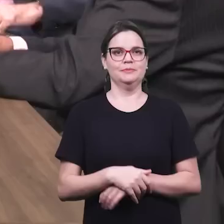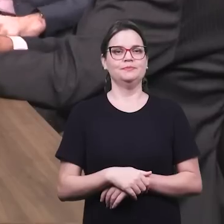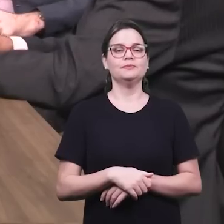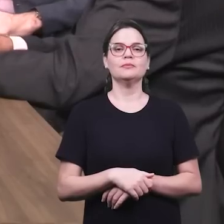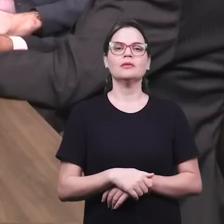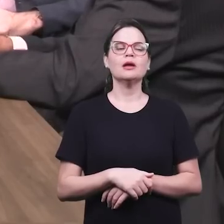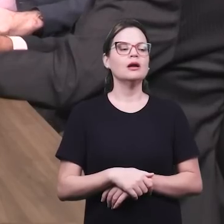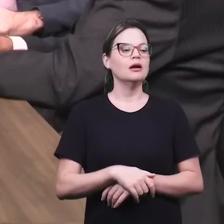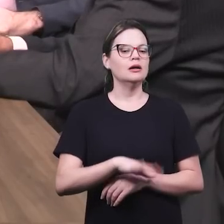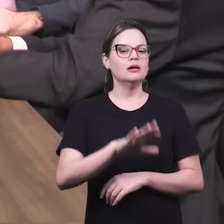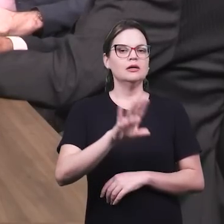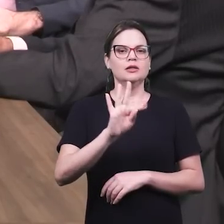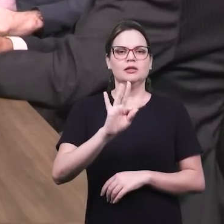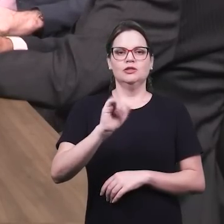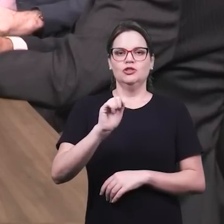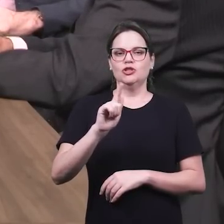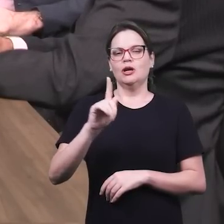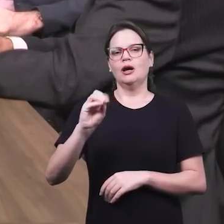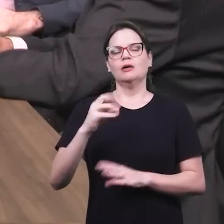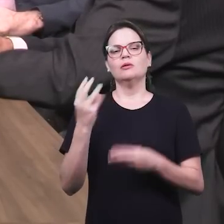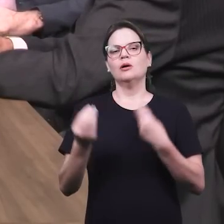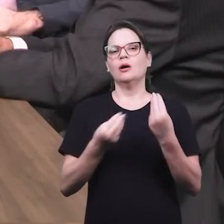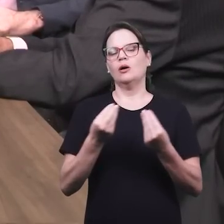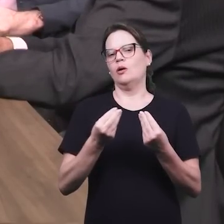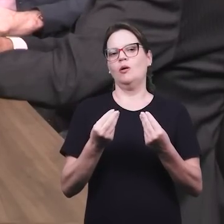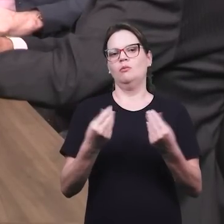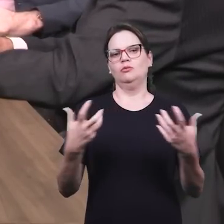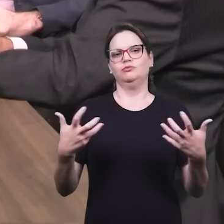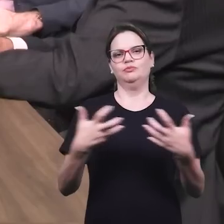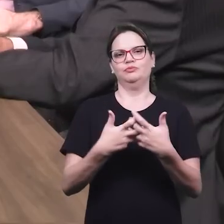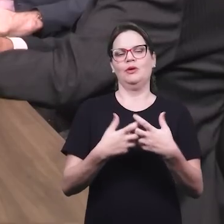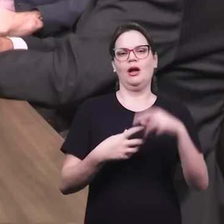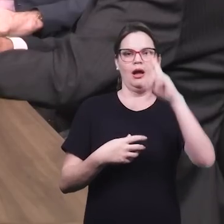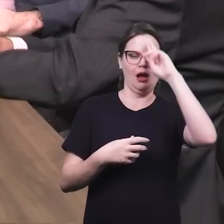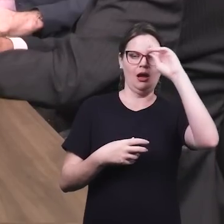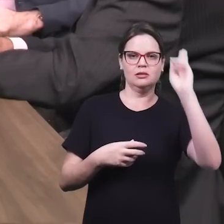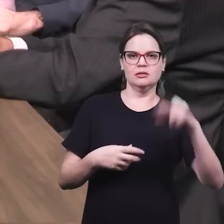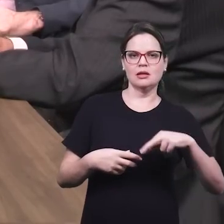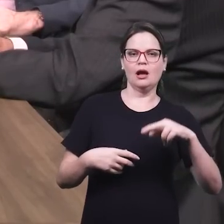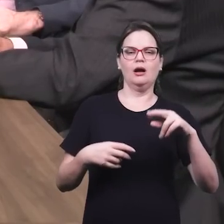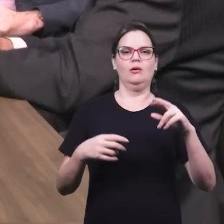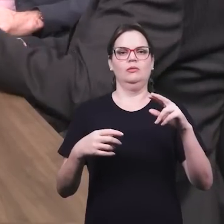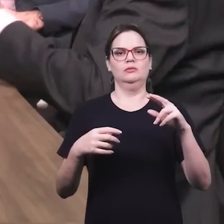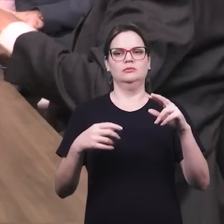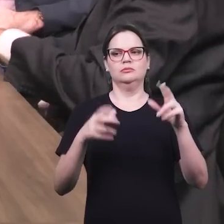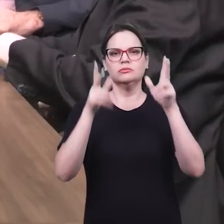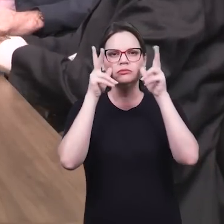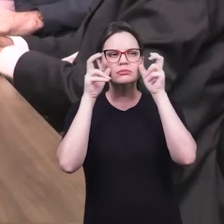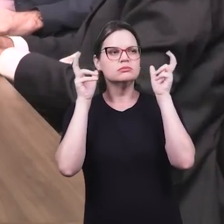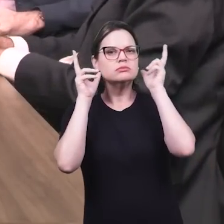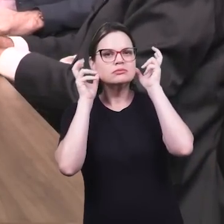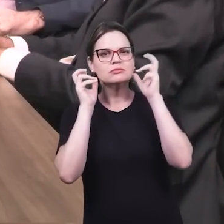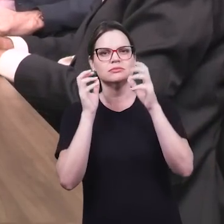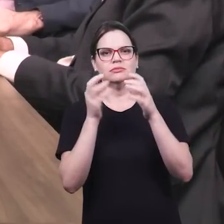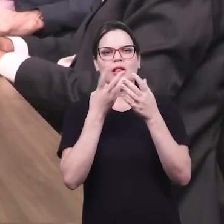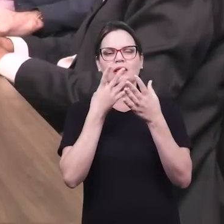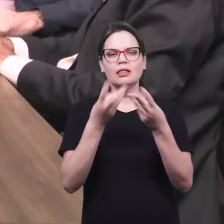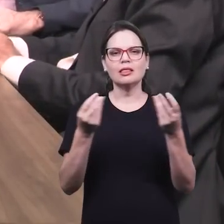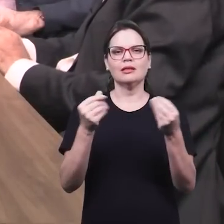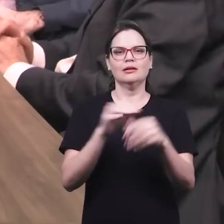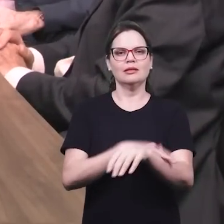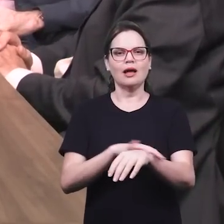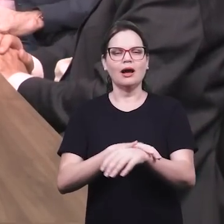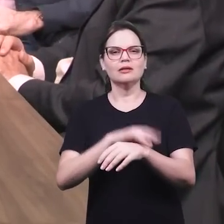relacionar a razão, os órgãos dos sentidos e essa memória